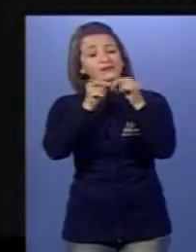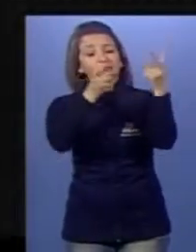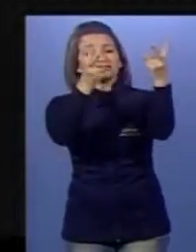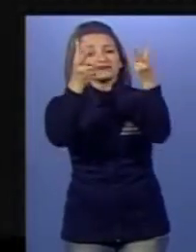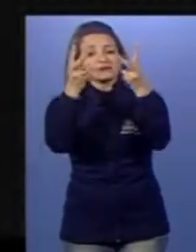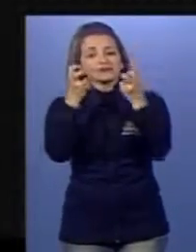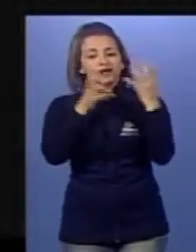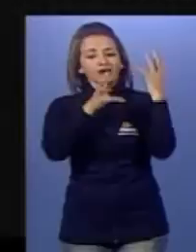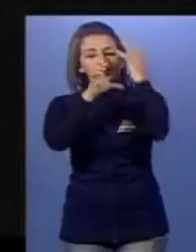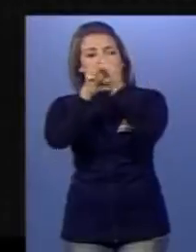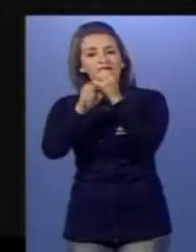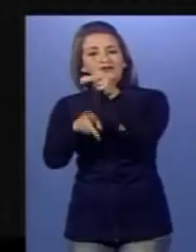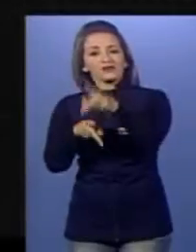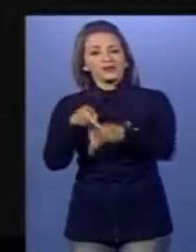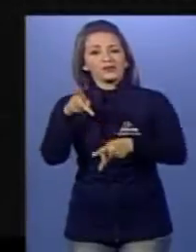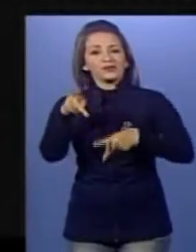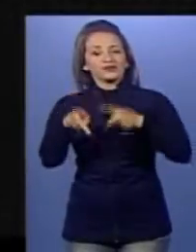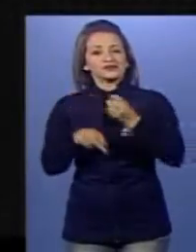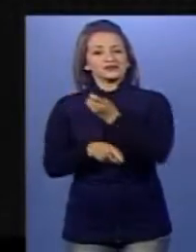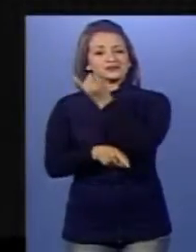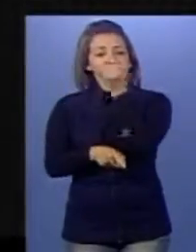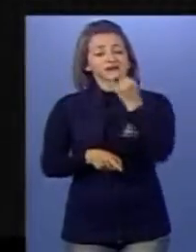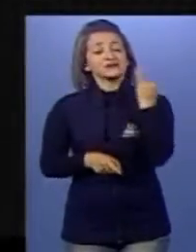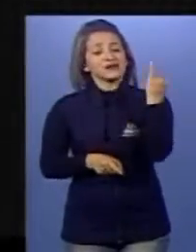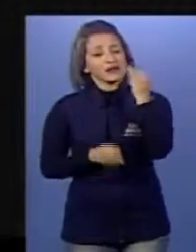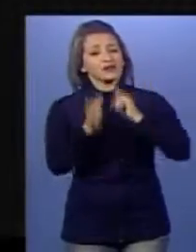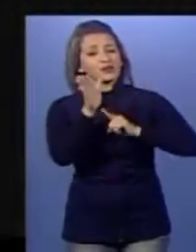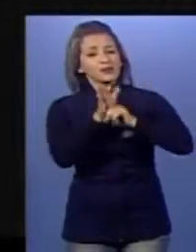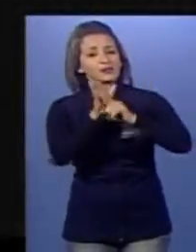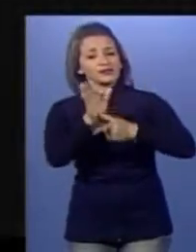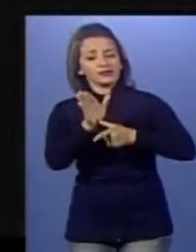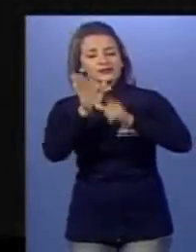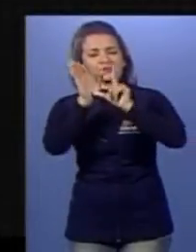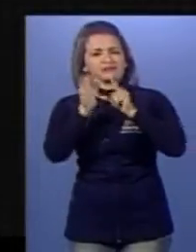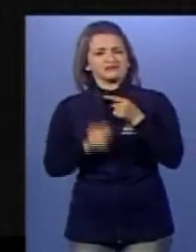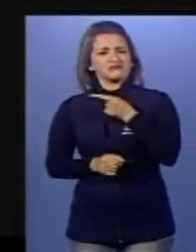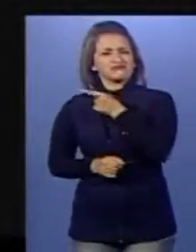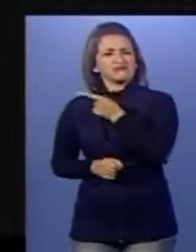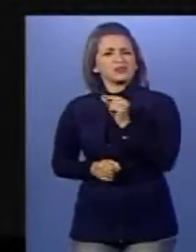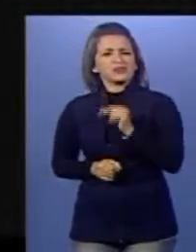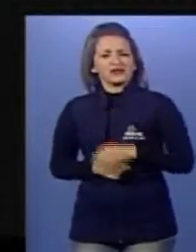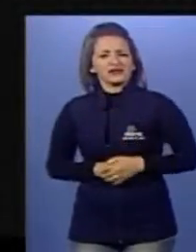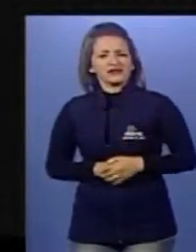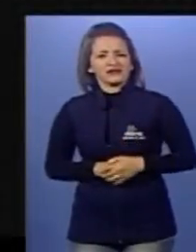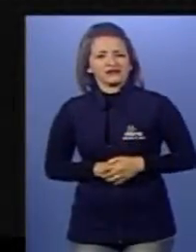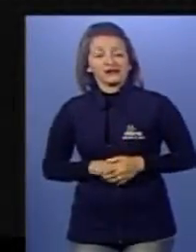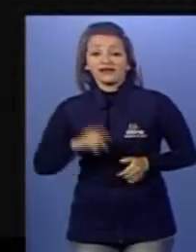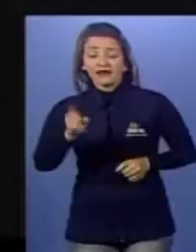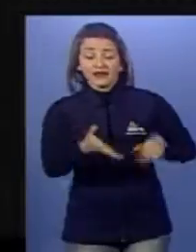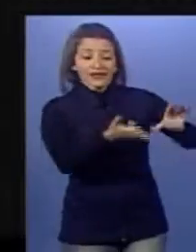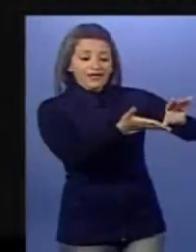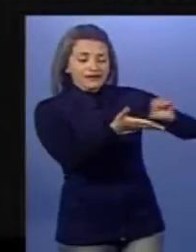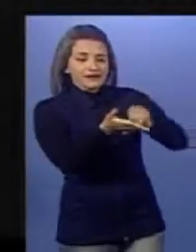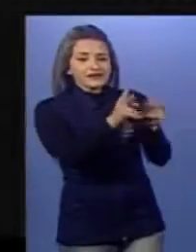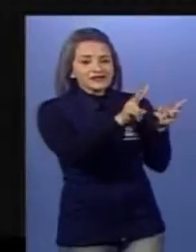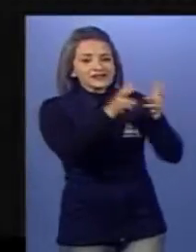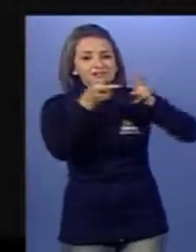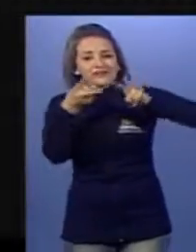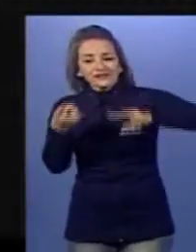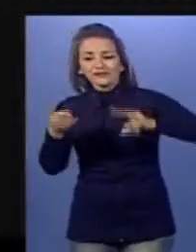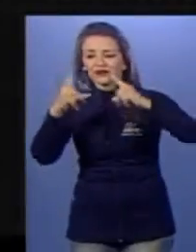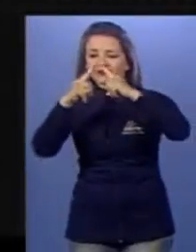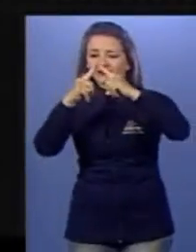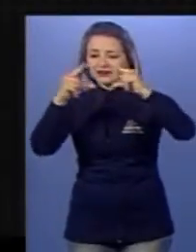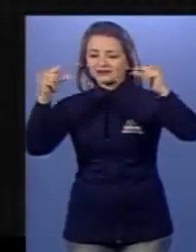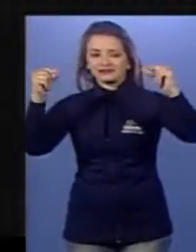importante pois ela serve para que protestem para matemática aí tem todos os dados para você montar uma equação com certeza mas a